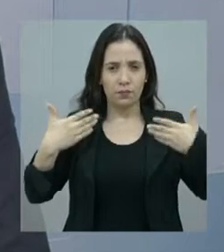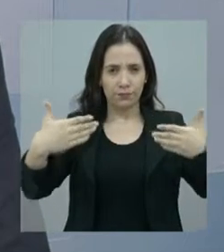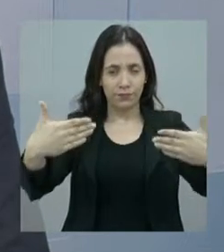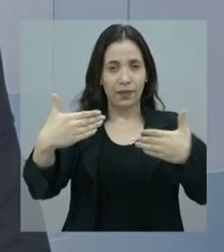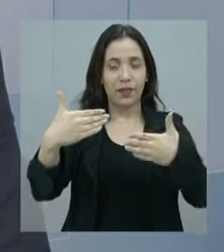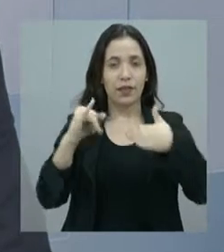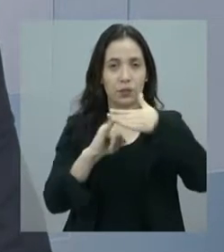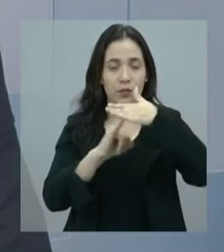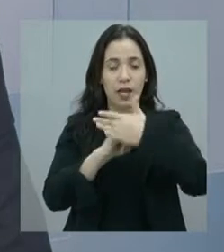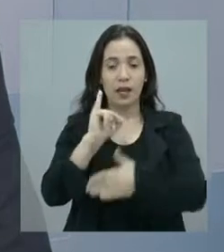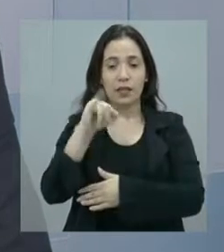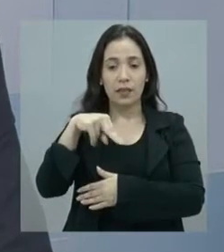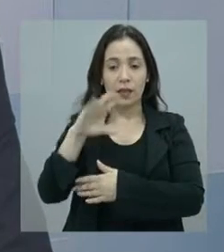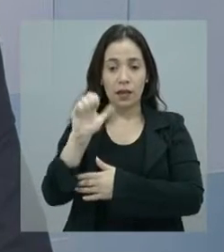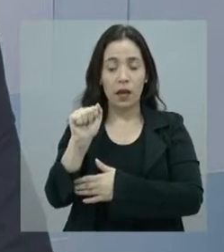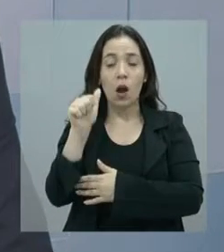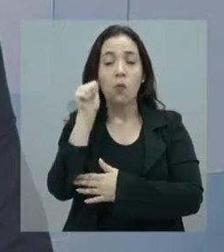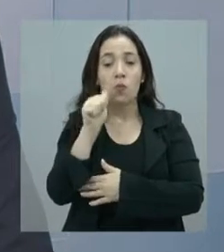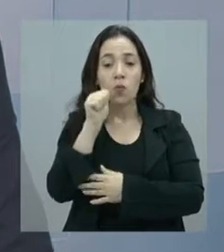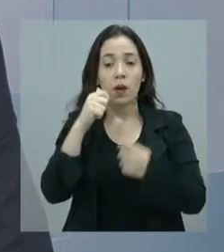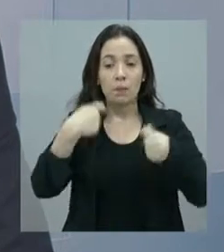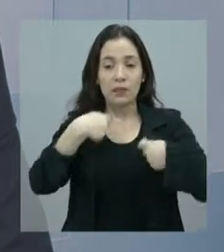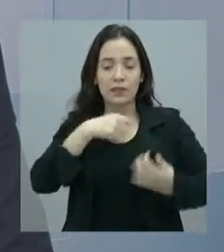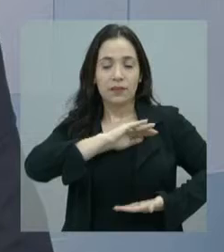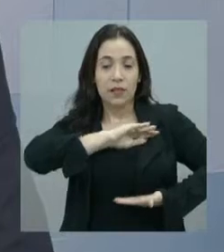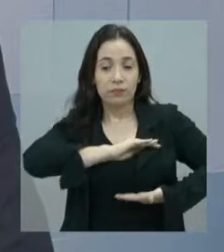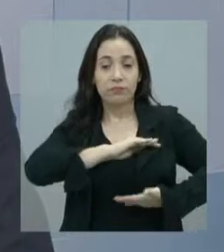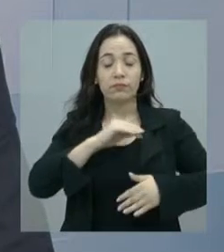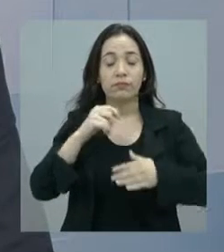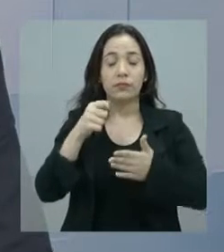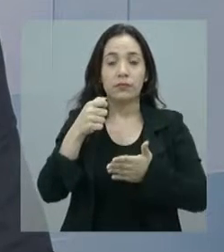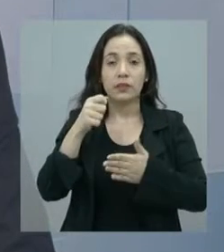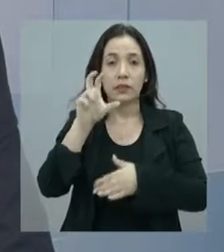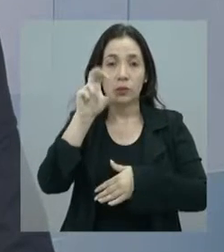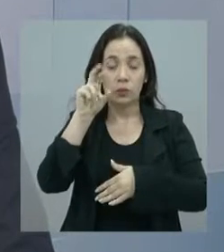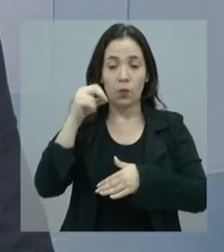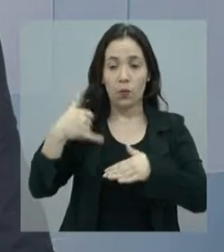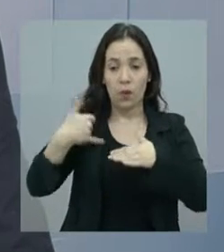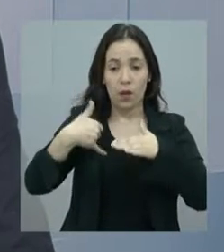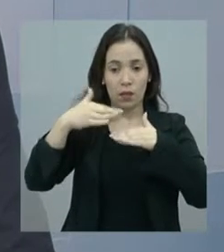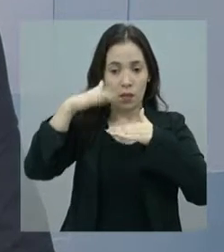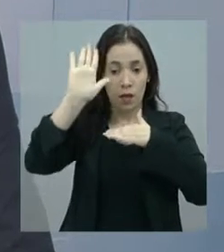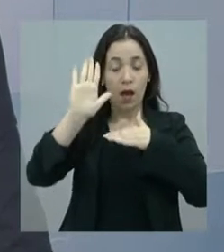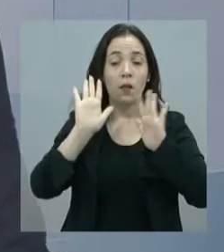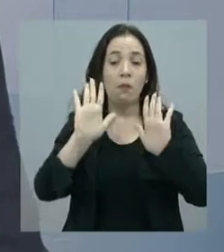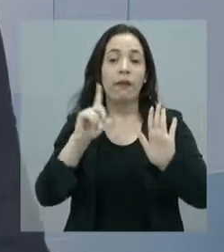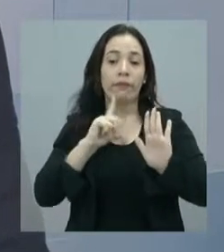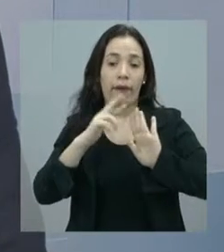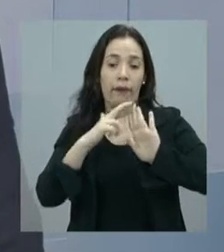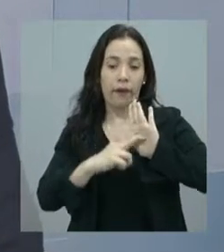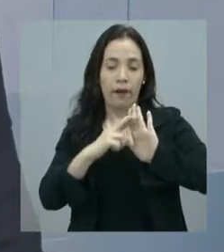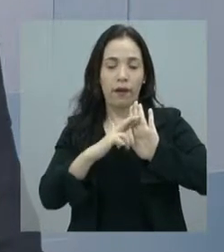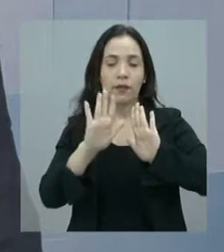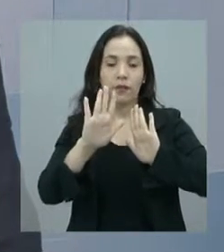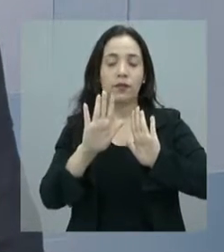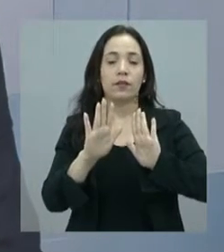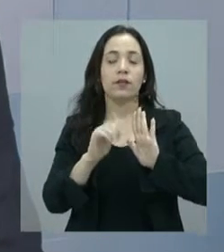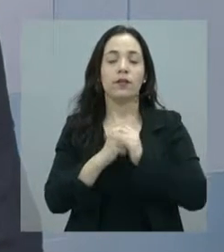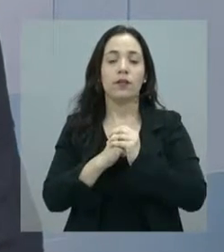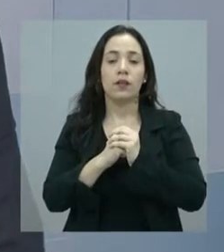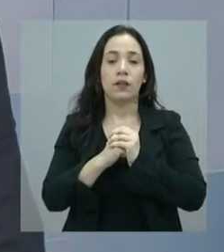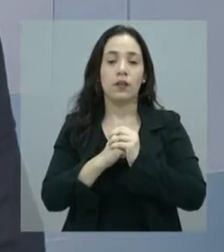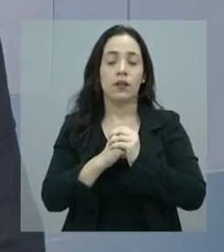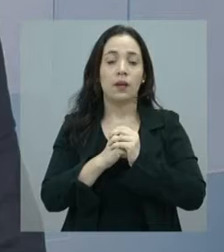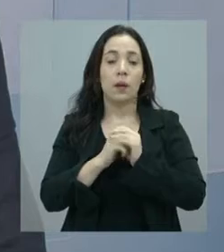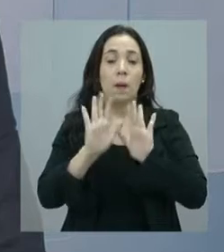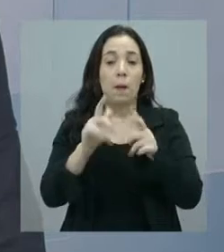INCA, determina que a mulher só deve fazer mamografia a partir de 50 anos, salvo exceções. Até 69. Ocorre que a maior